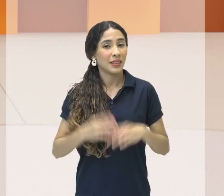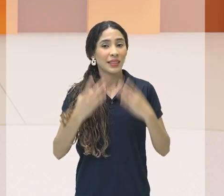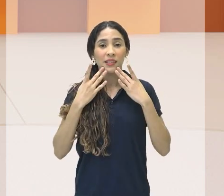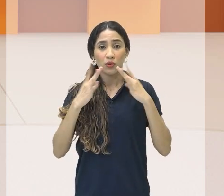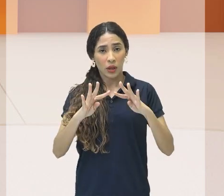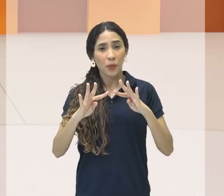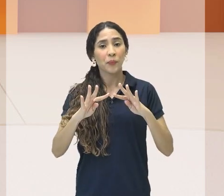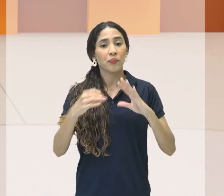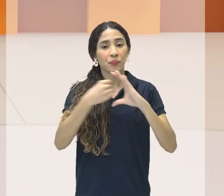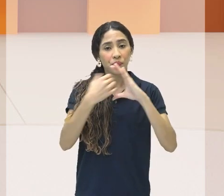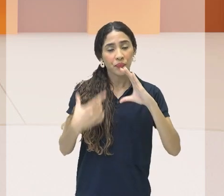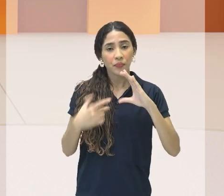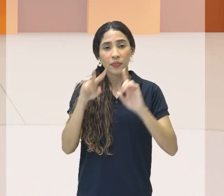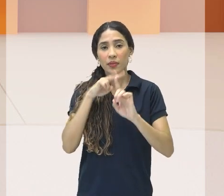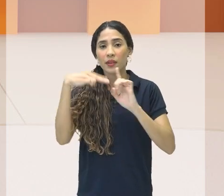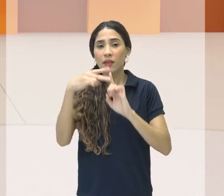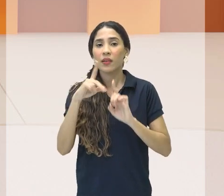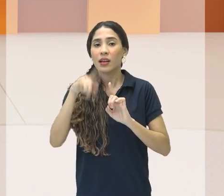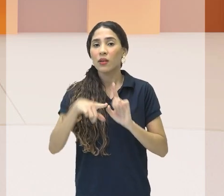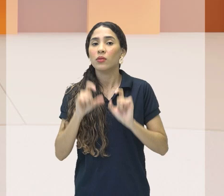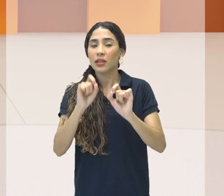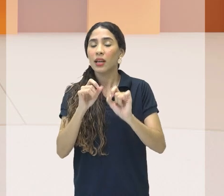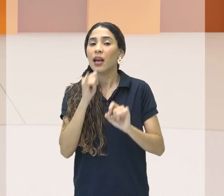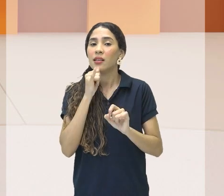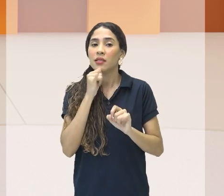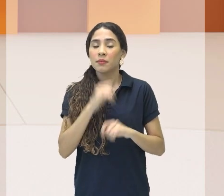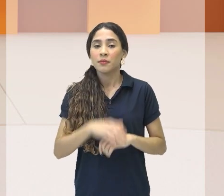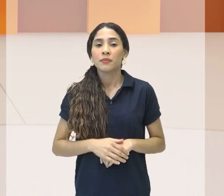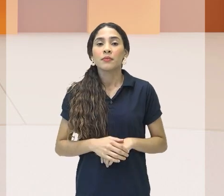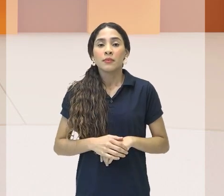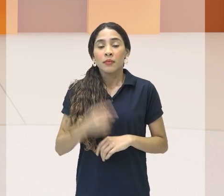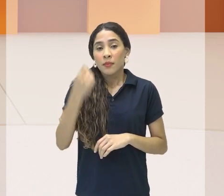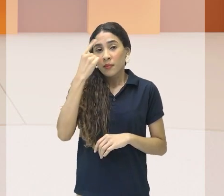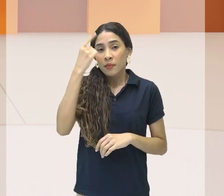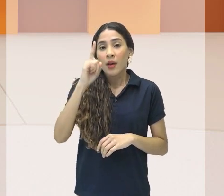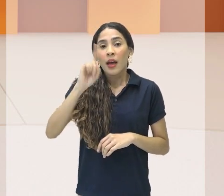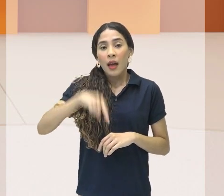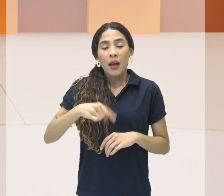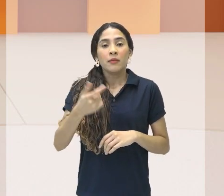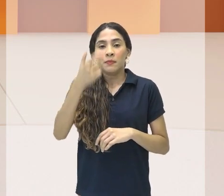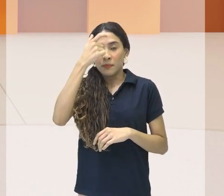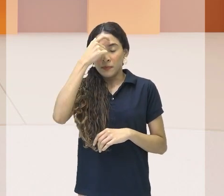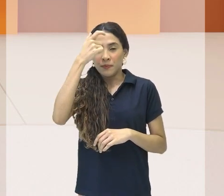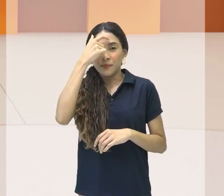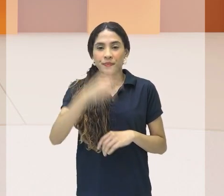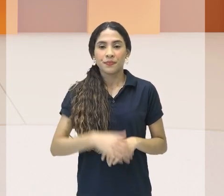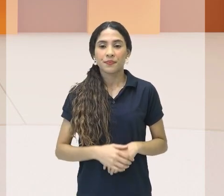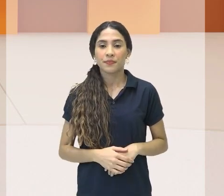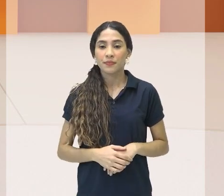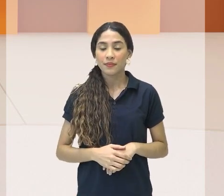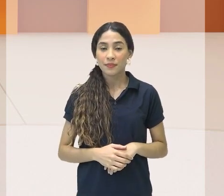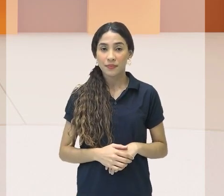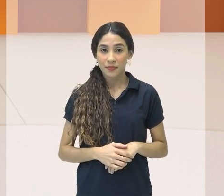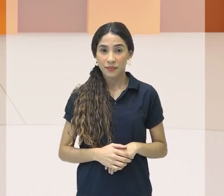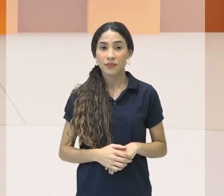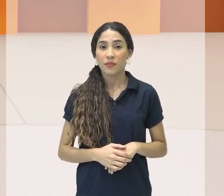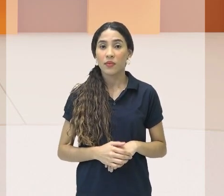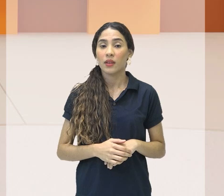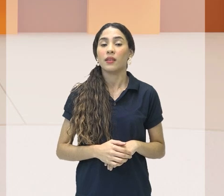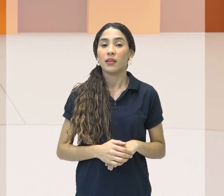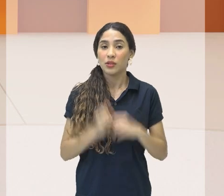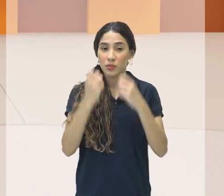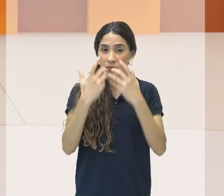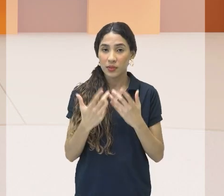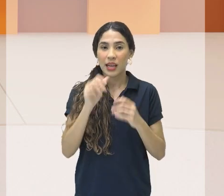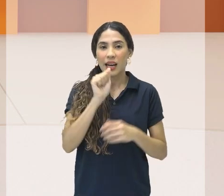nessa concepção, né, de que ele, nessa ideia de que ele é um ser racional, já falada